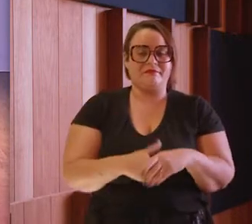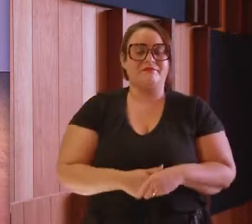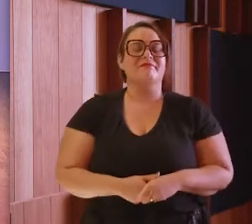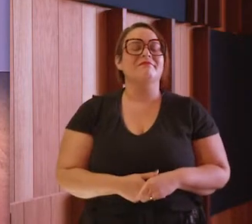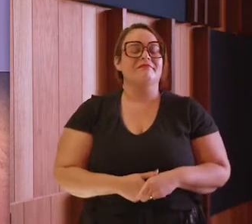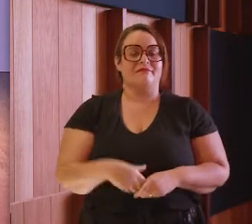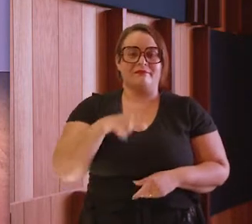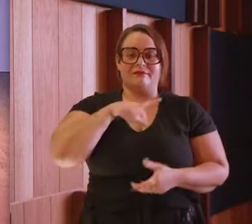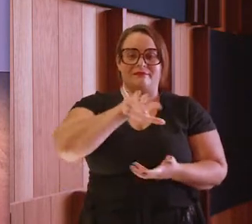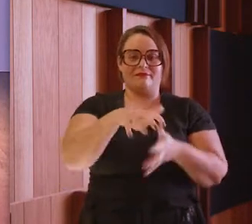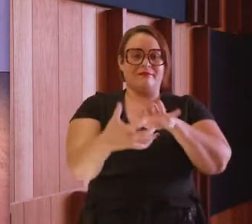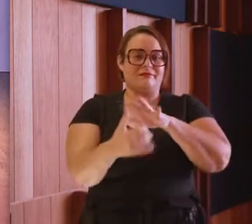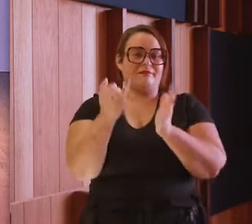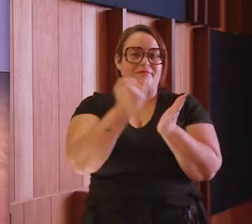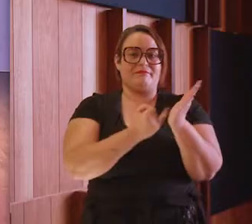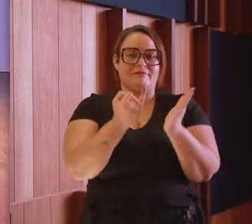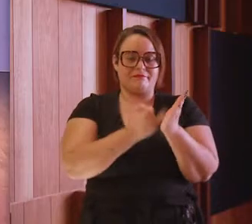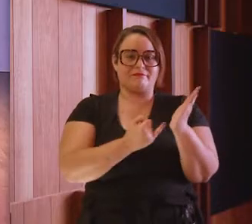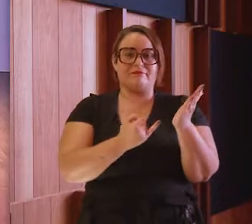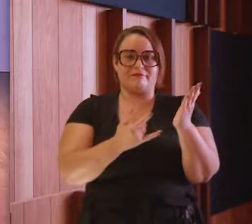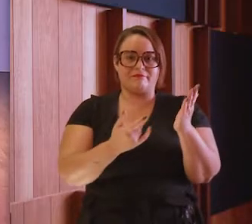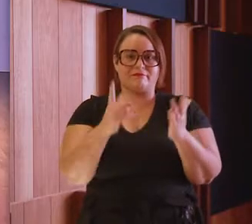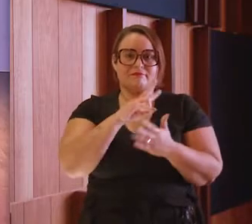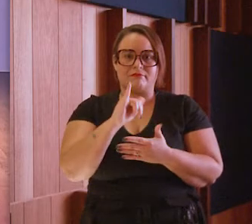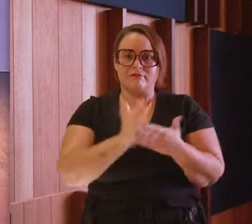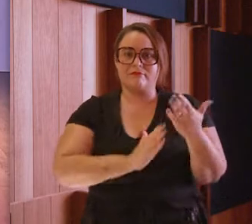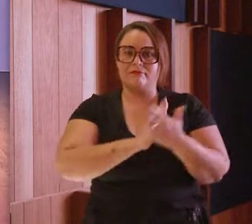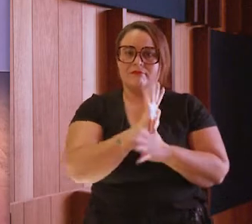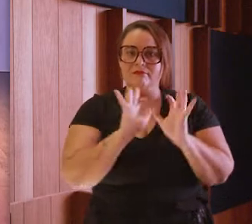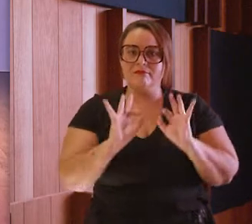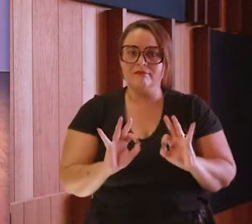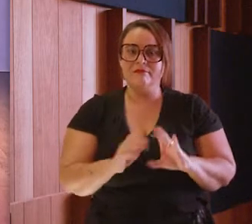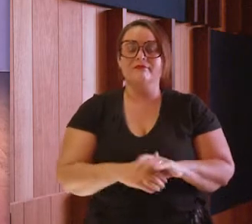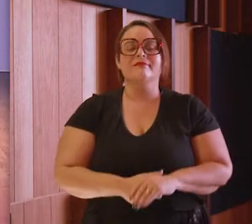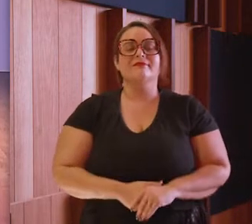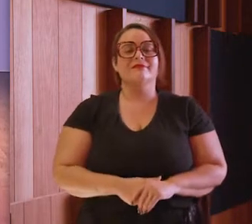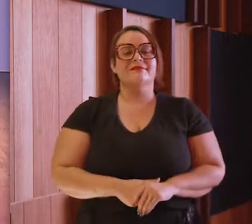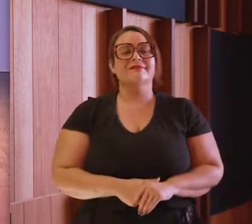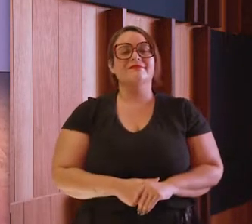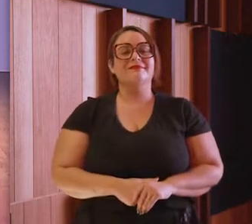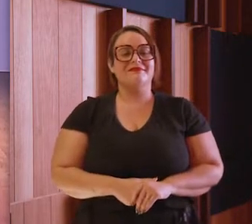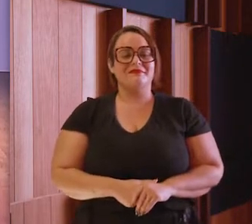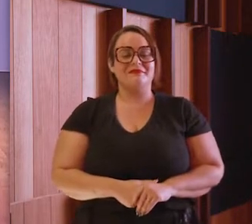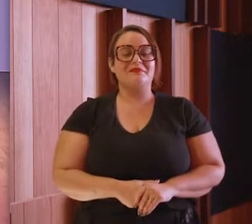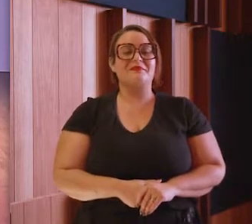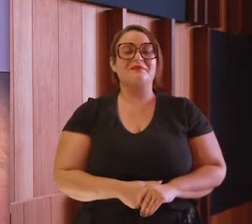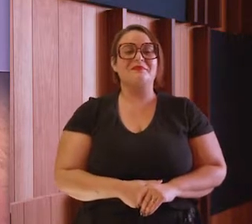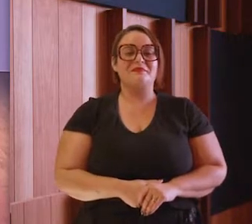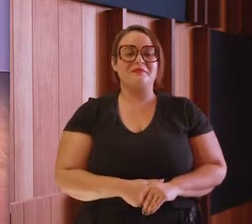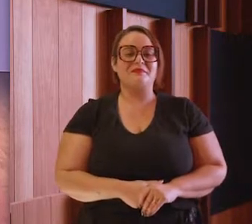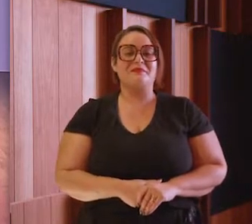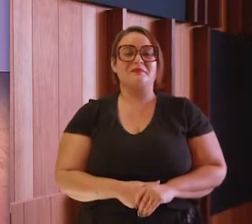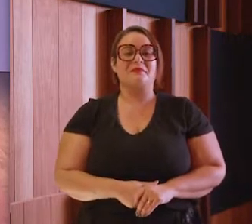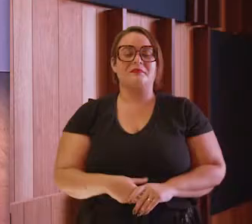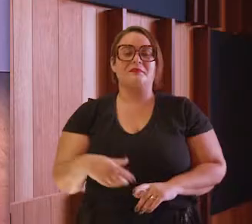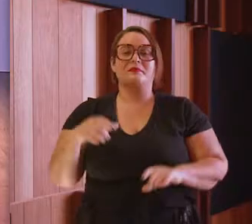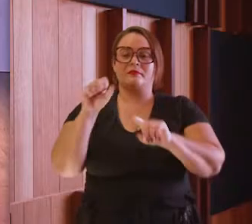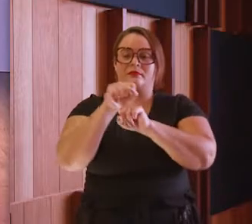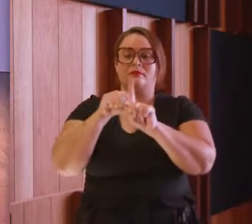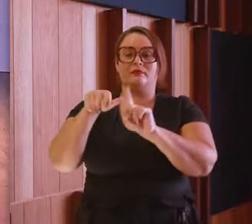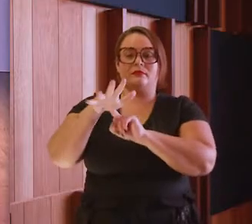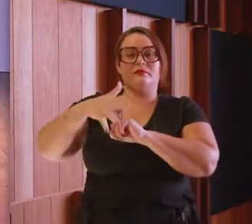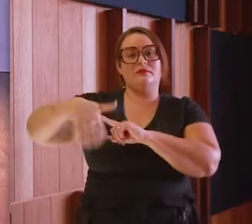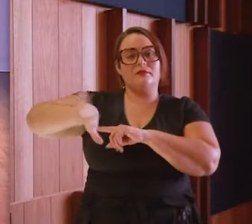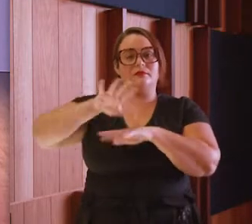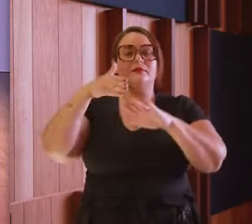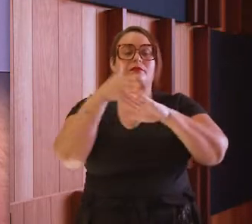reforma tributária sobre o consumo sendo aprovada, né, com tanto debate, com tanta participação da sociedade